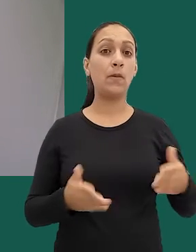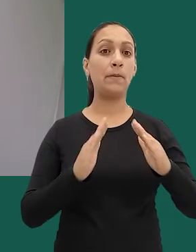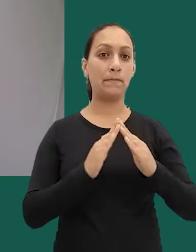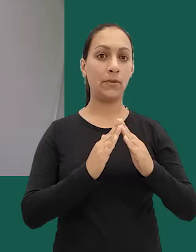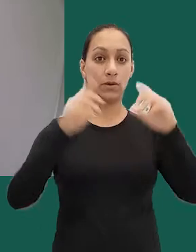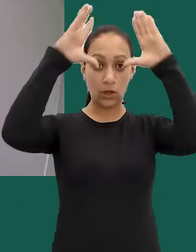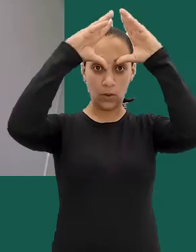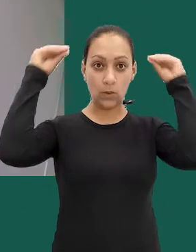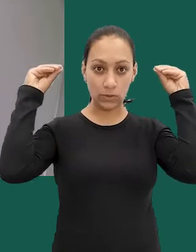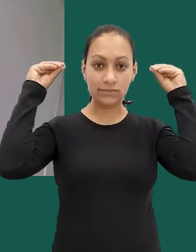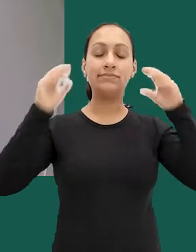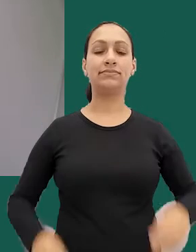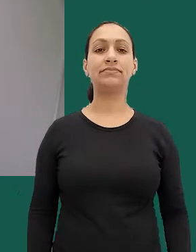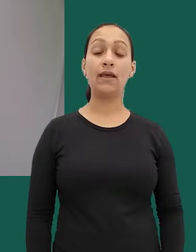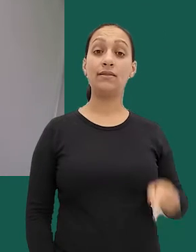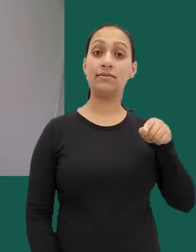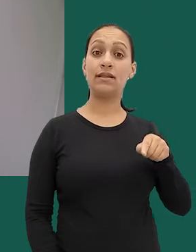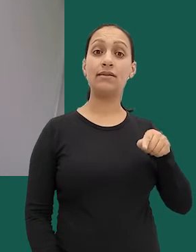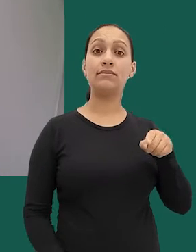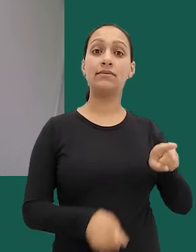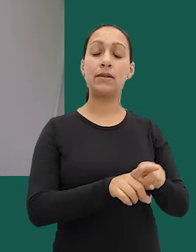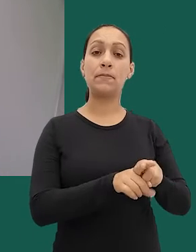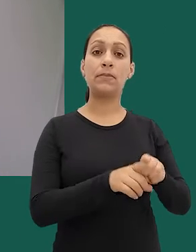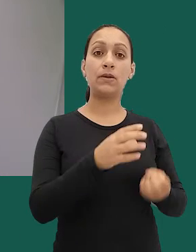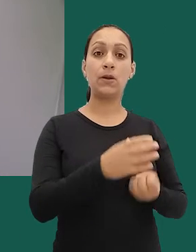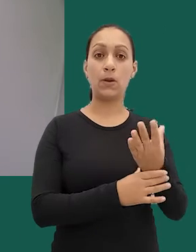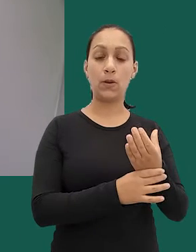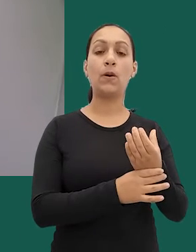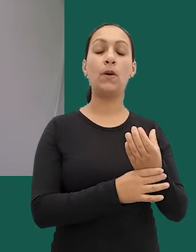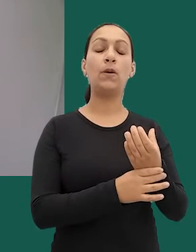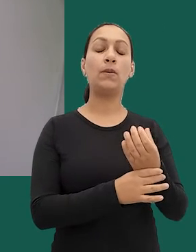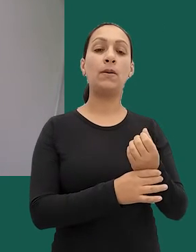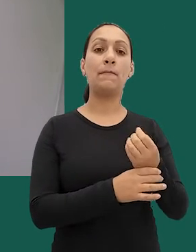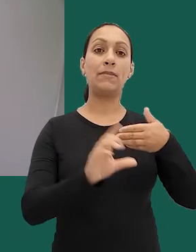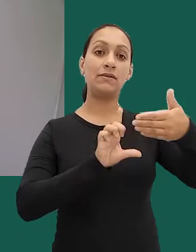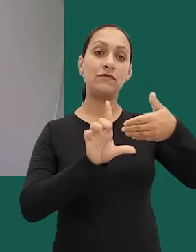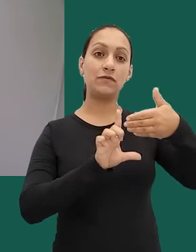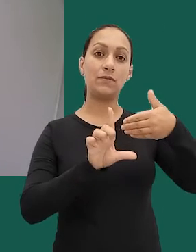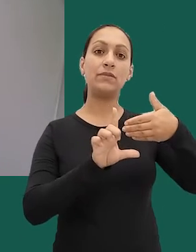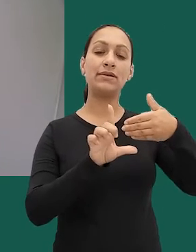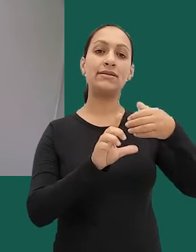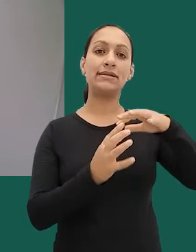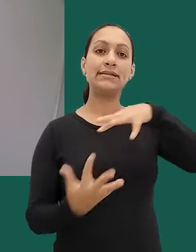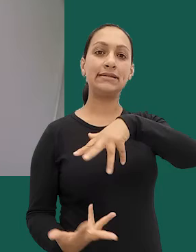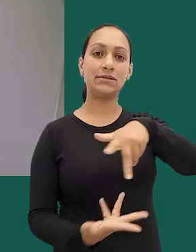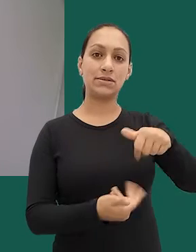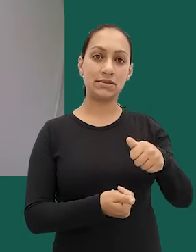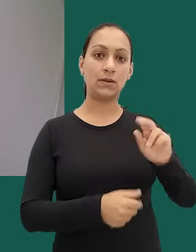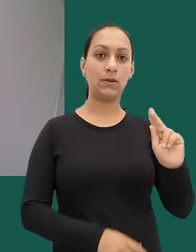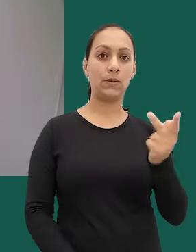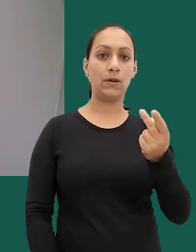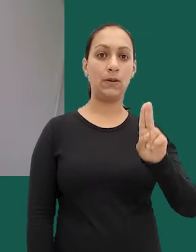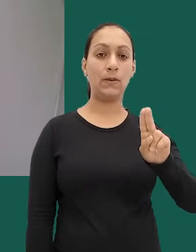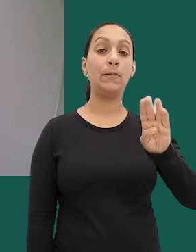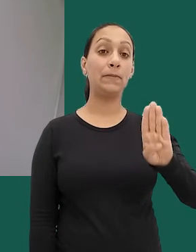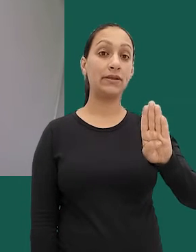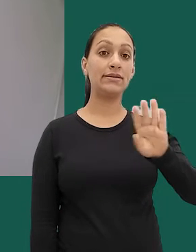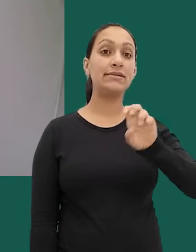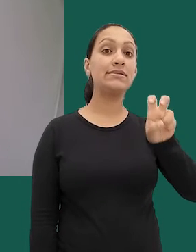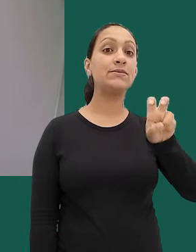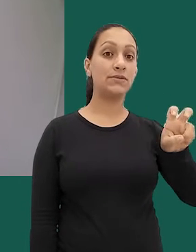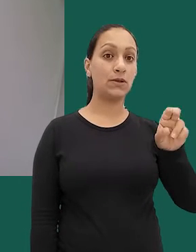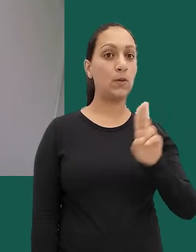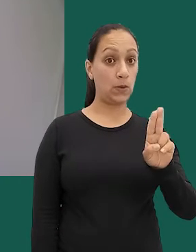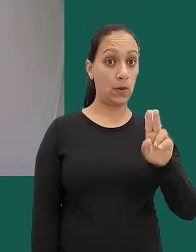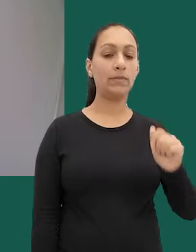em Amsterdã, na Holanda, onde é cofundadora da plataforma de internacionalização Hub 55, que também